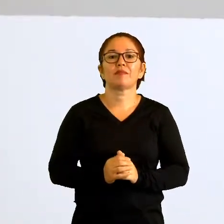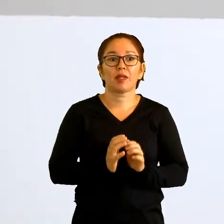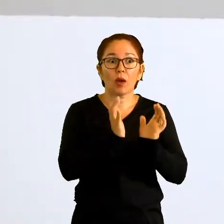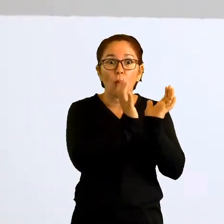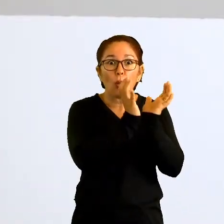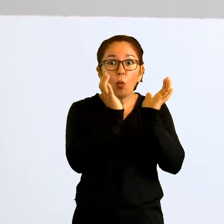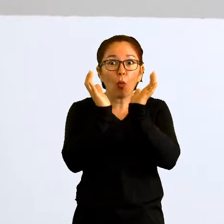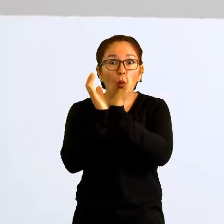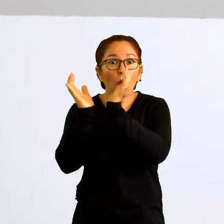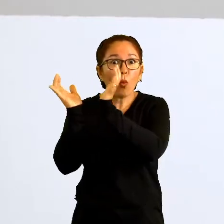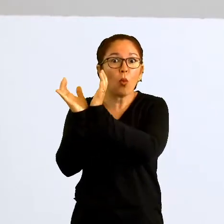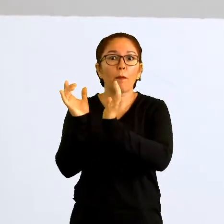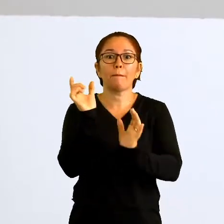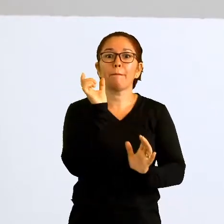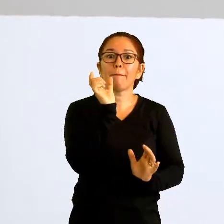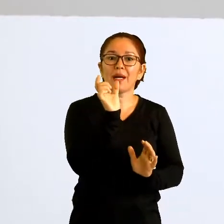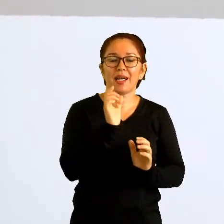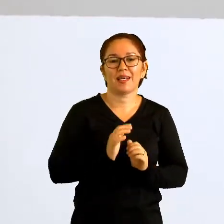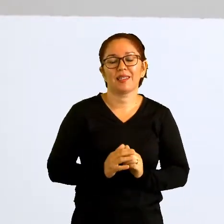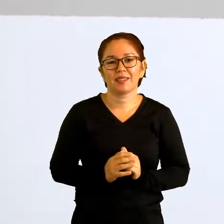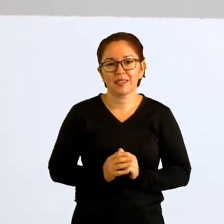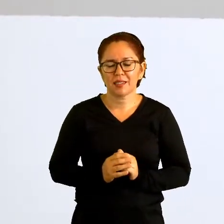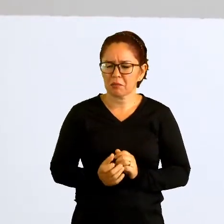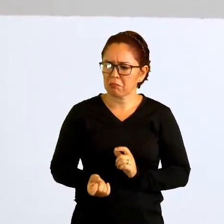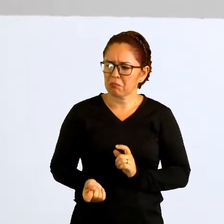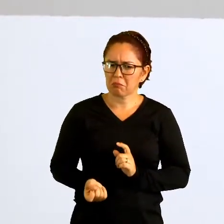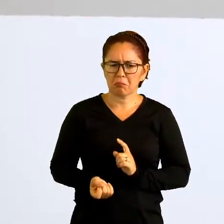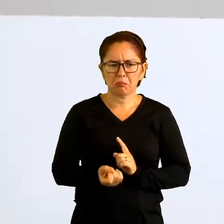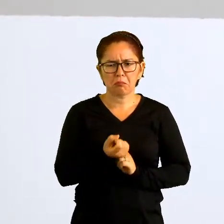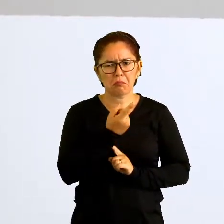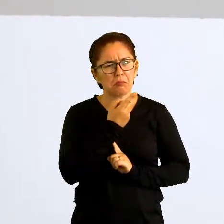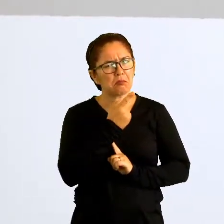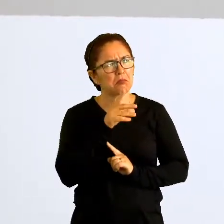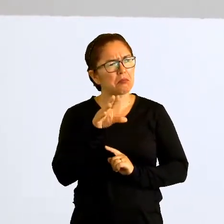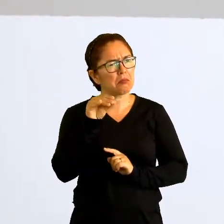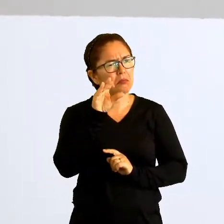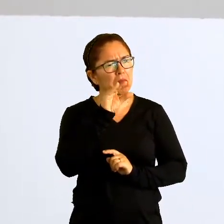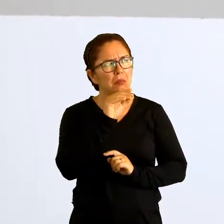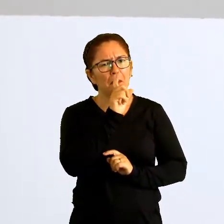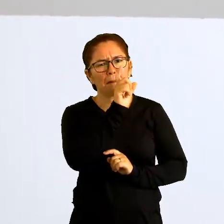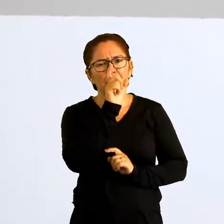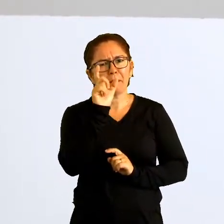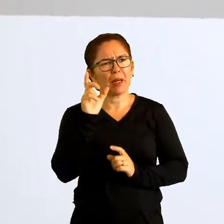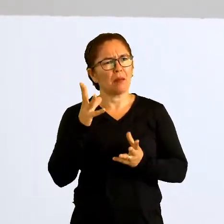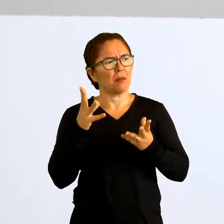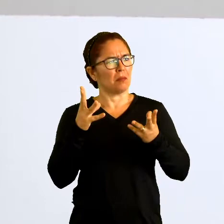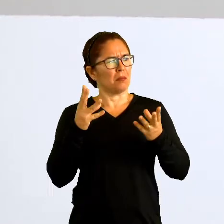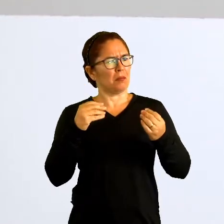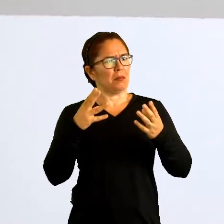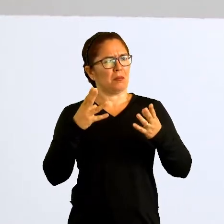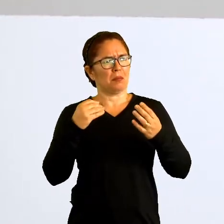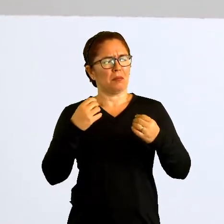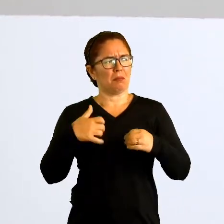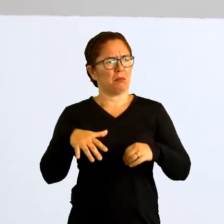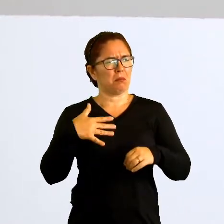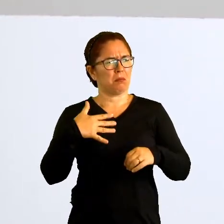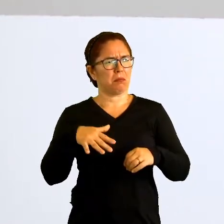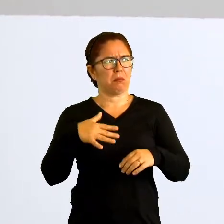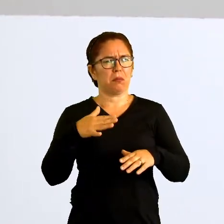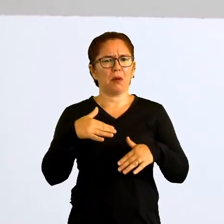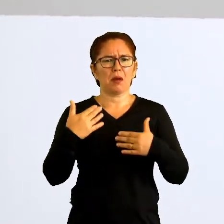Prof, haja vista tantas palavras! Então deve ter milhares de